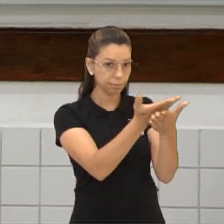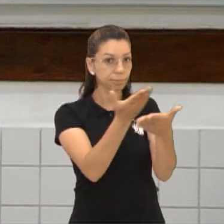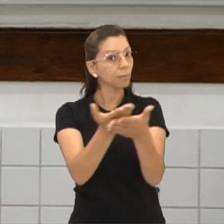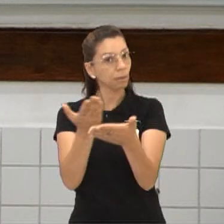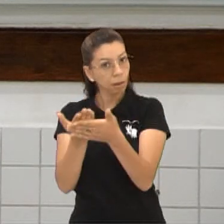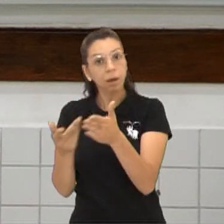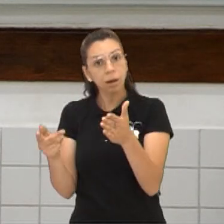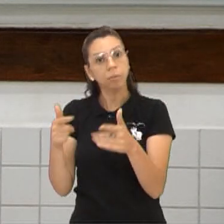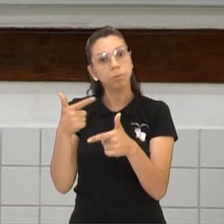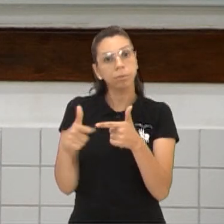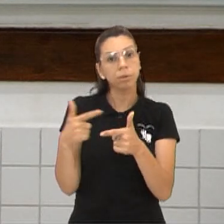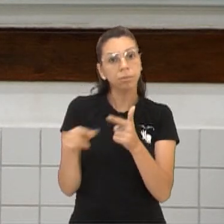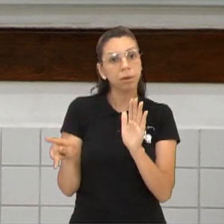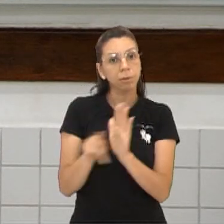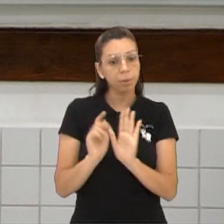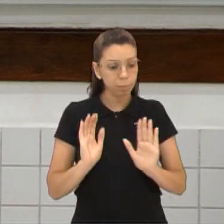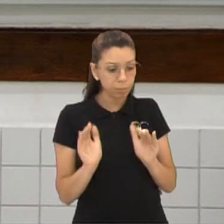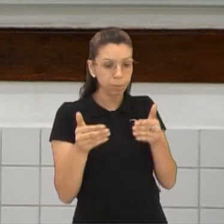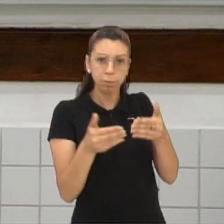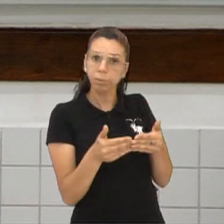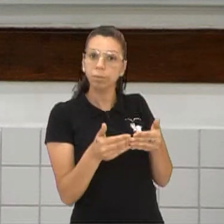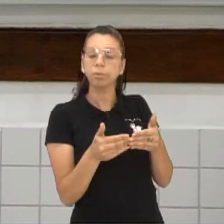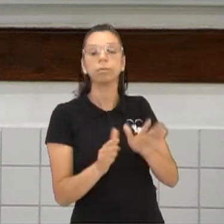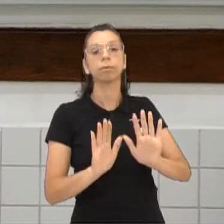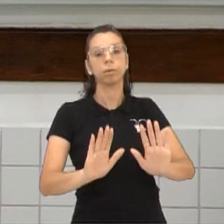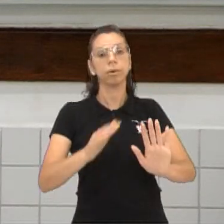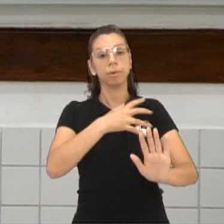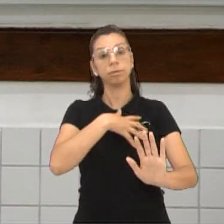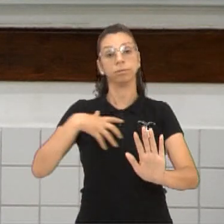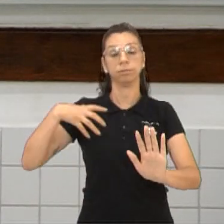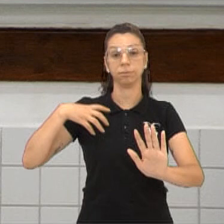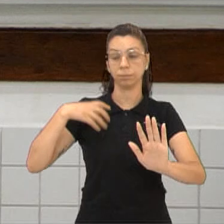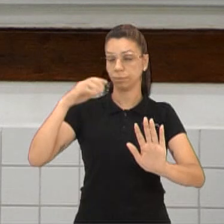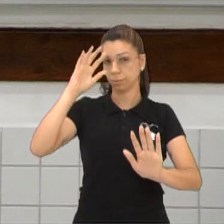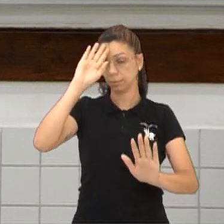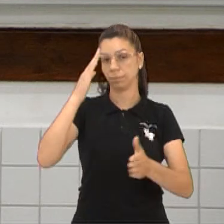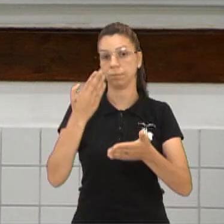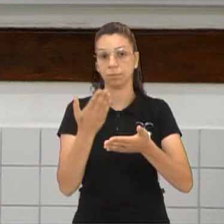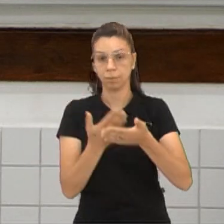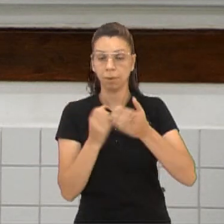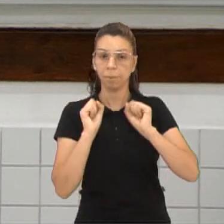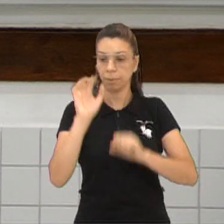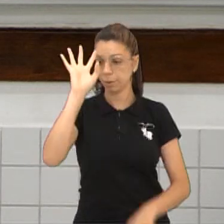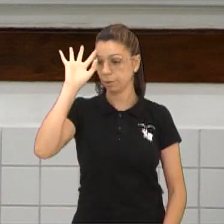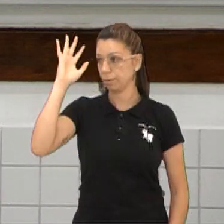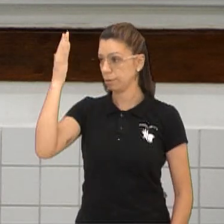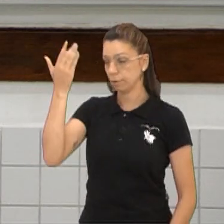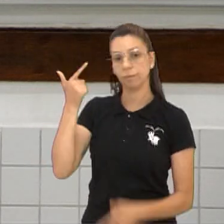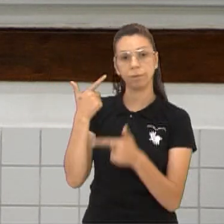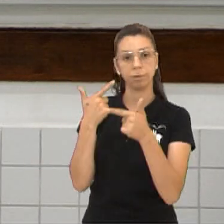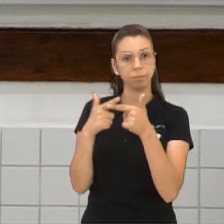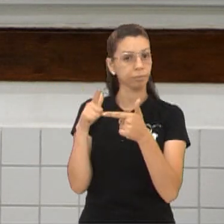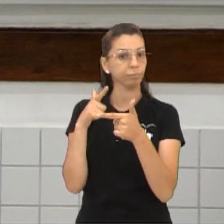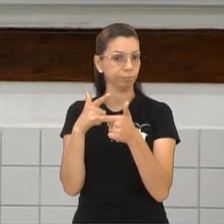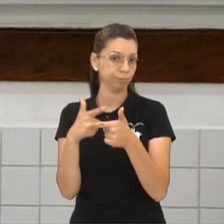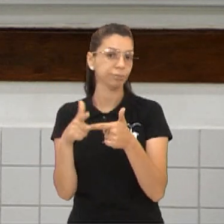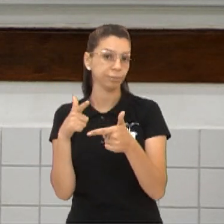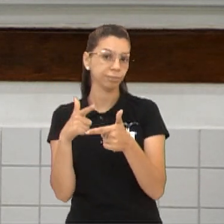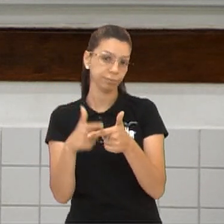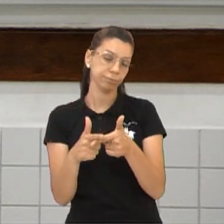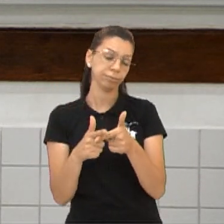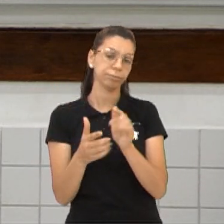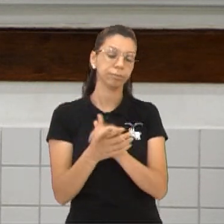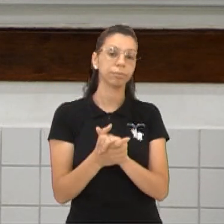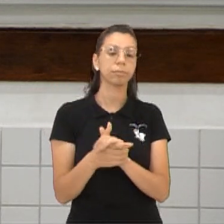coletivo. Então, o Aristóteles acreditava que nós podemos resolver os problemas através de